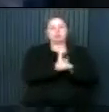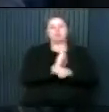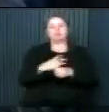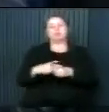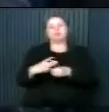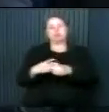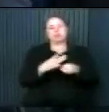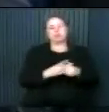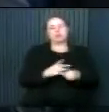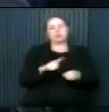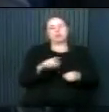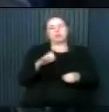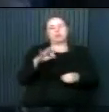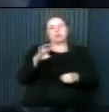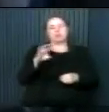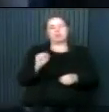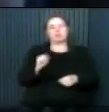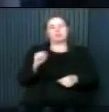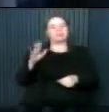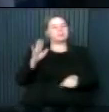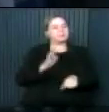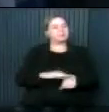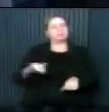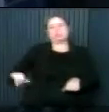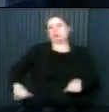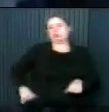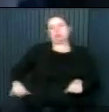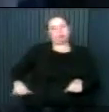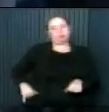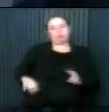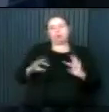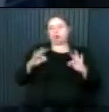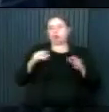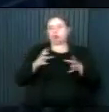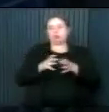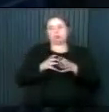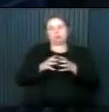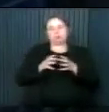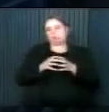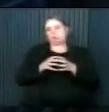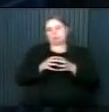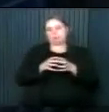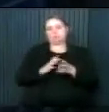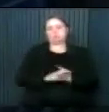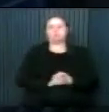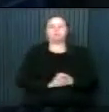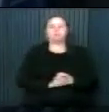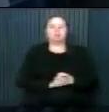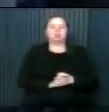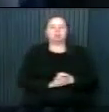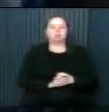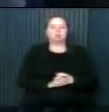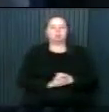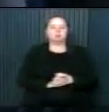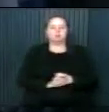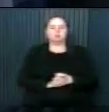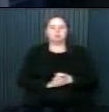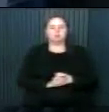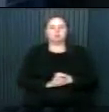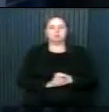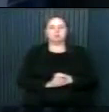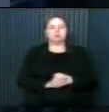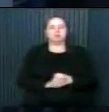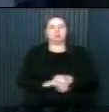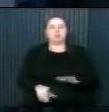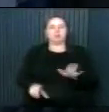municípios, que são os entes mais penalizados, de todo esse conjunto. E a lei, a lei